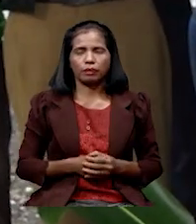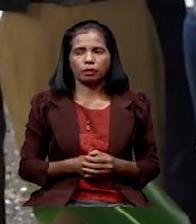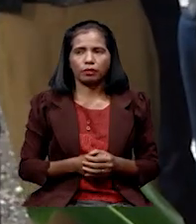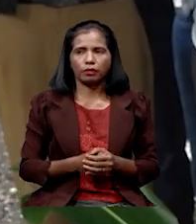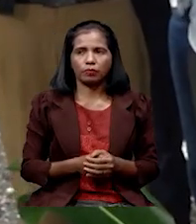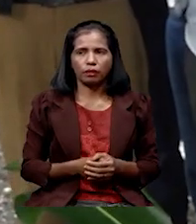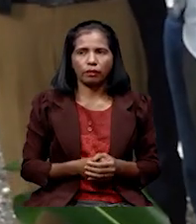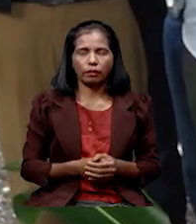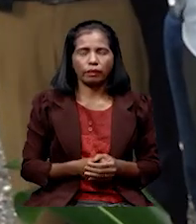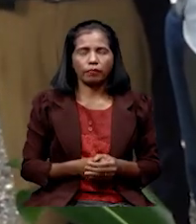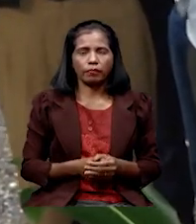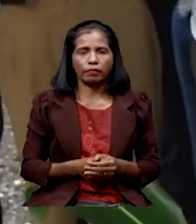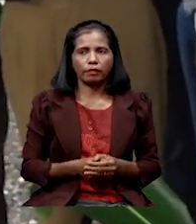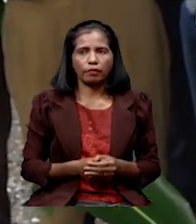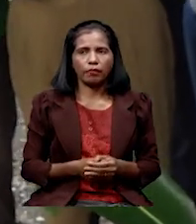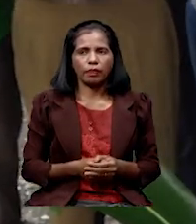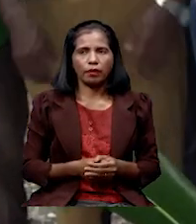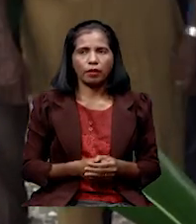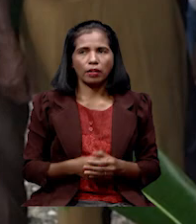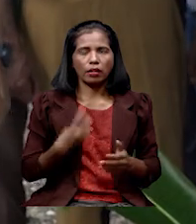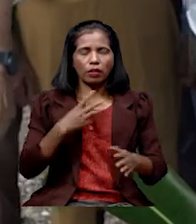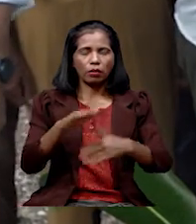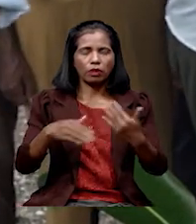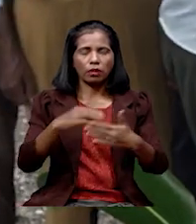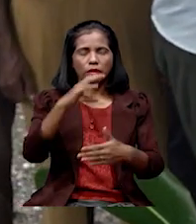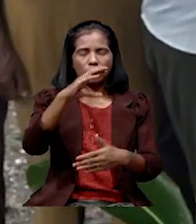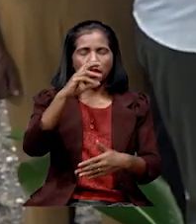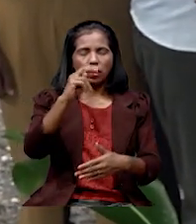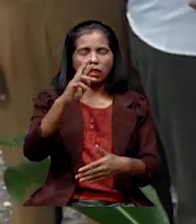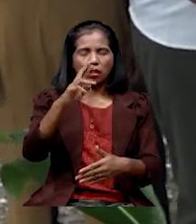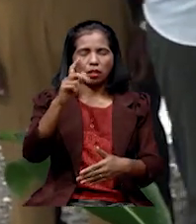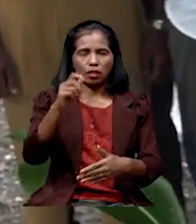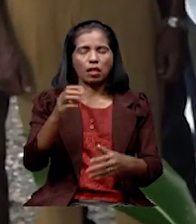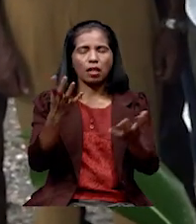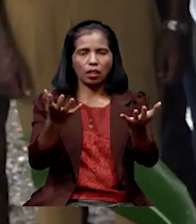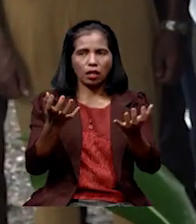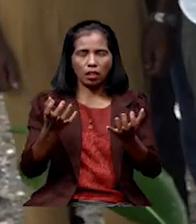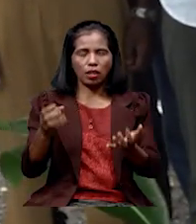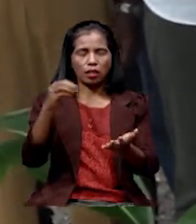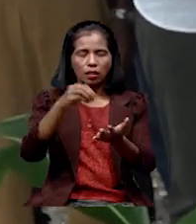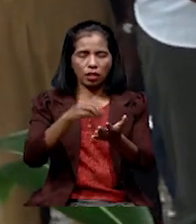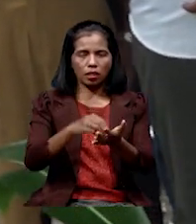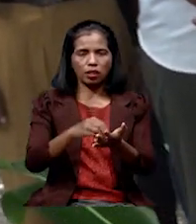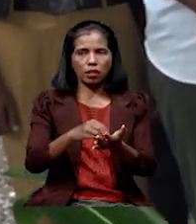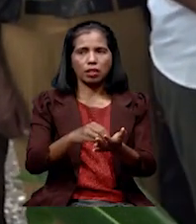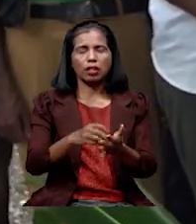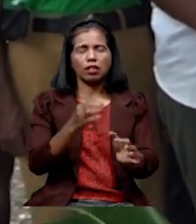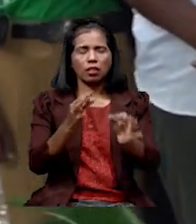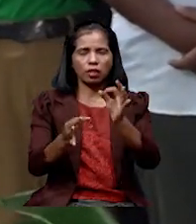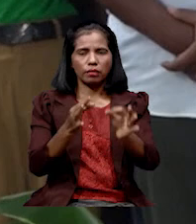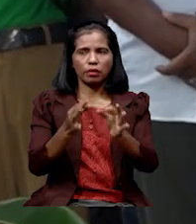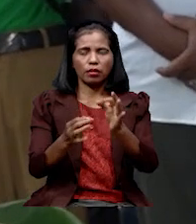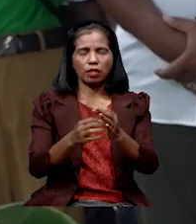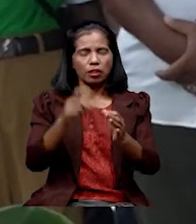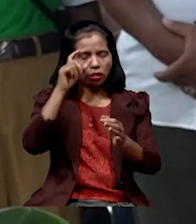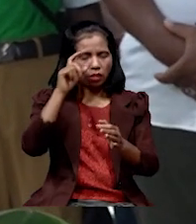O governo se na terra car concentra e a guatmalo e da clara economia nacional